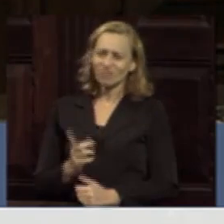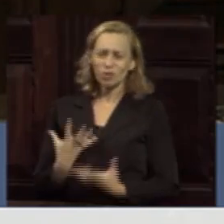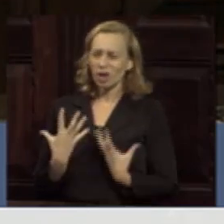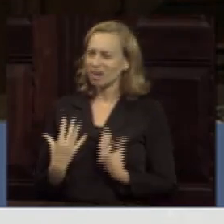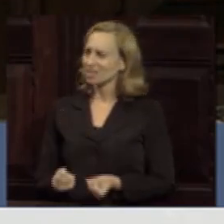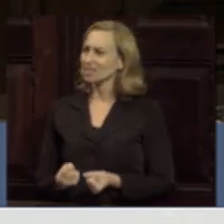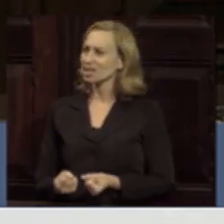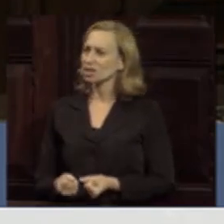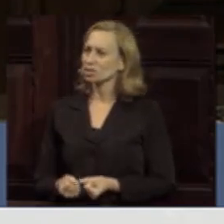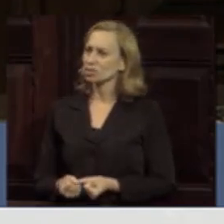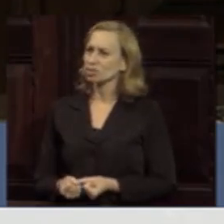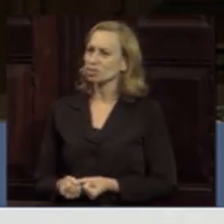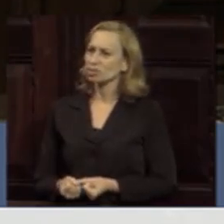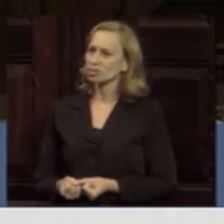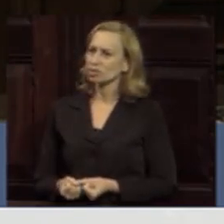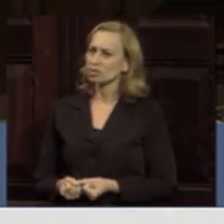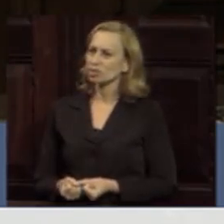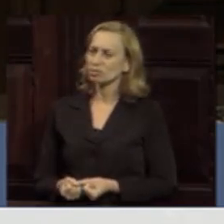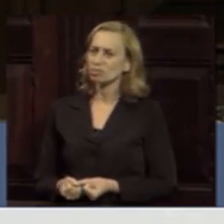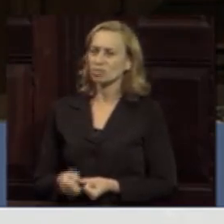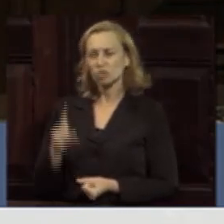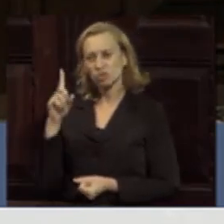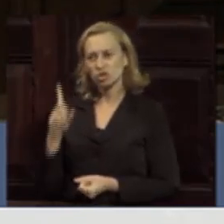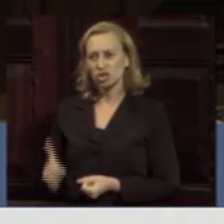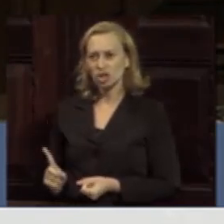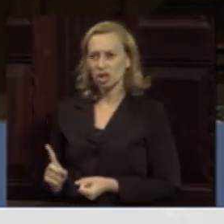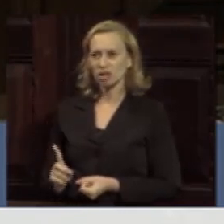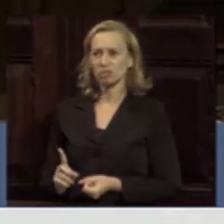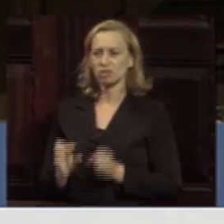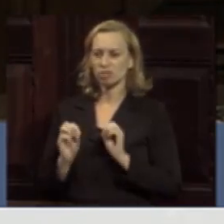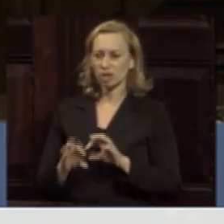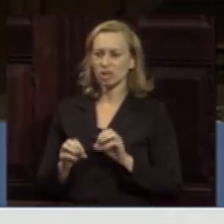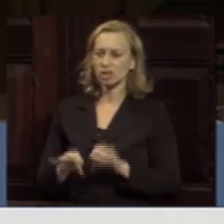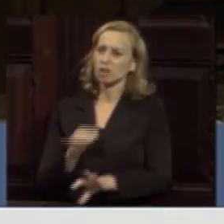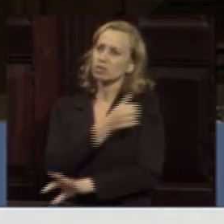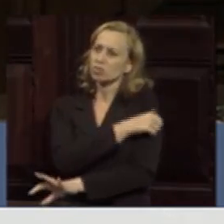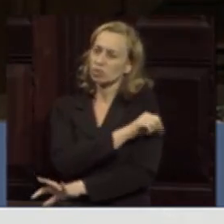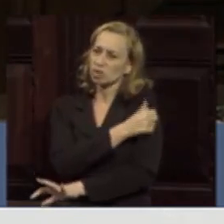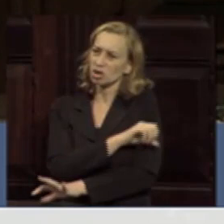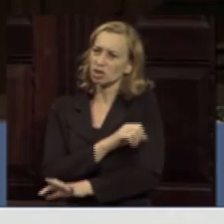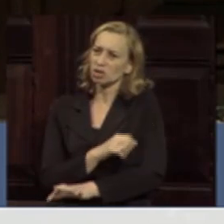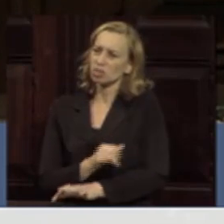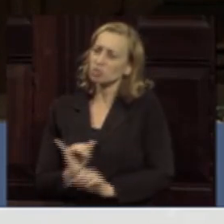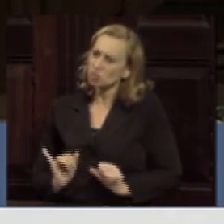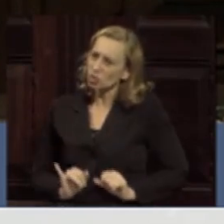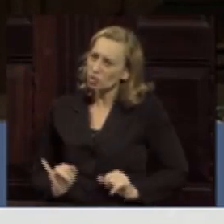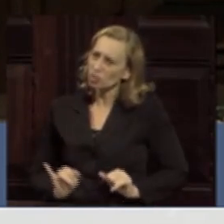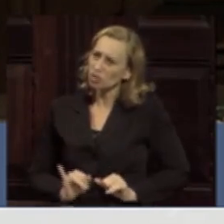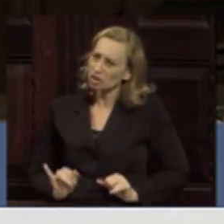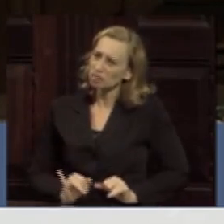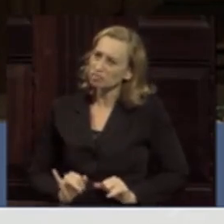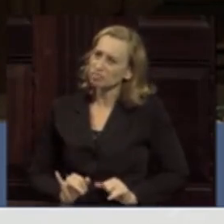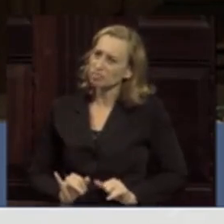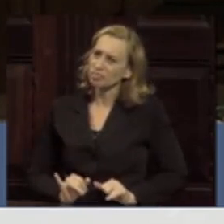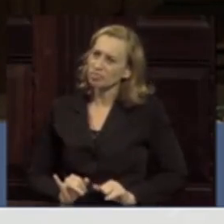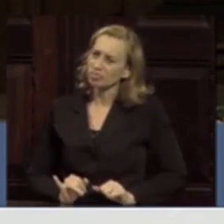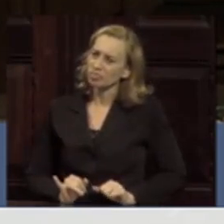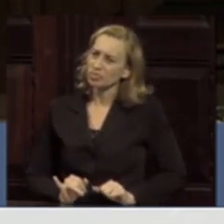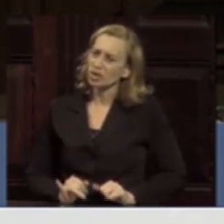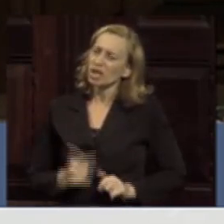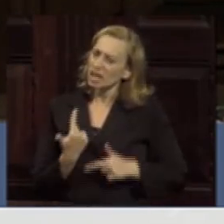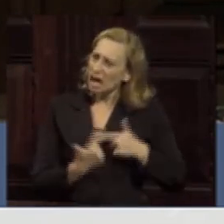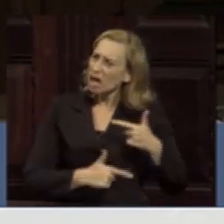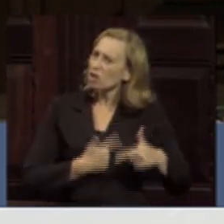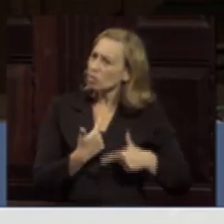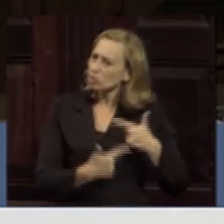é inaceitável que o direito à educação no Rio de Janeiro sofra tanto constrangimento e que a luta das comunidades escolares para garantir a educação